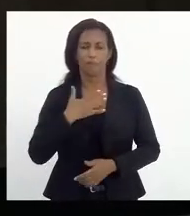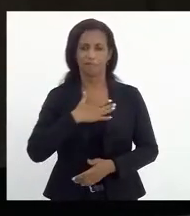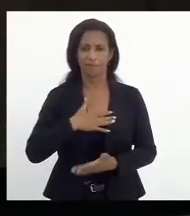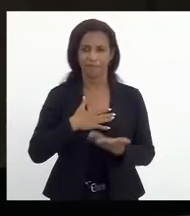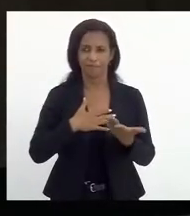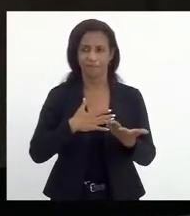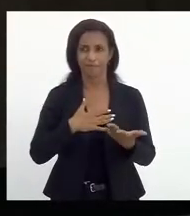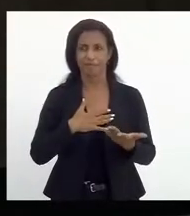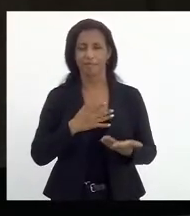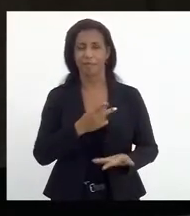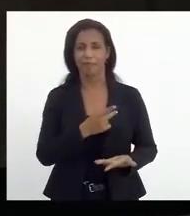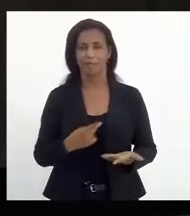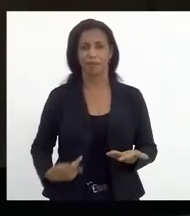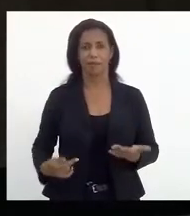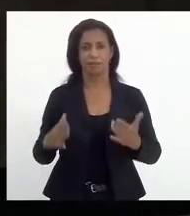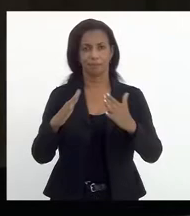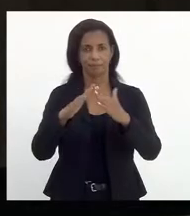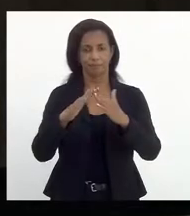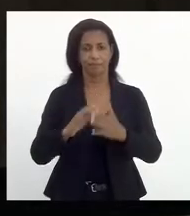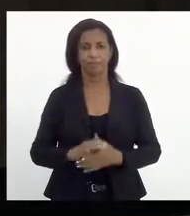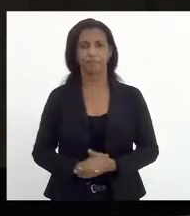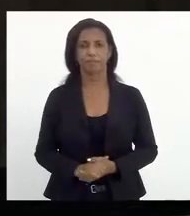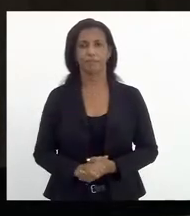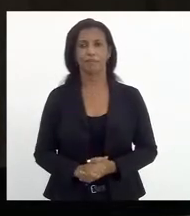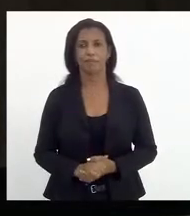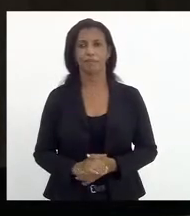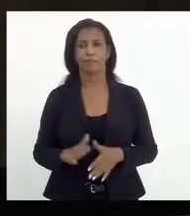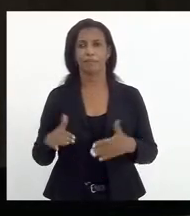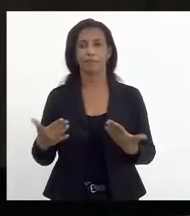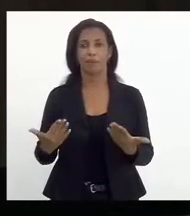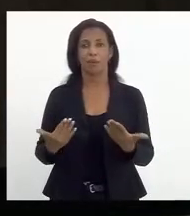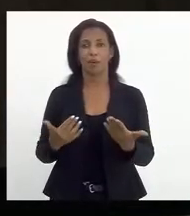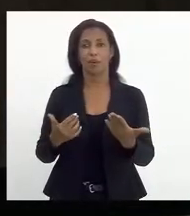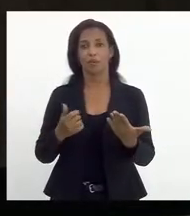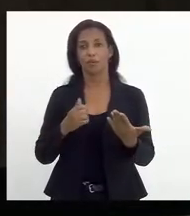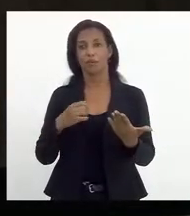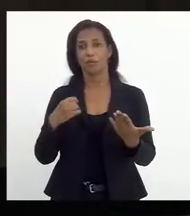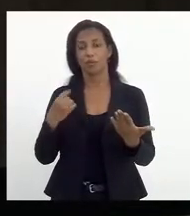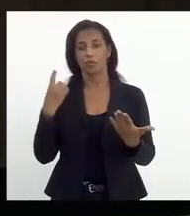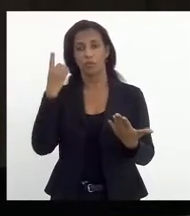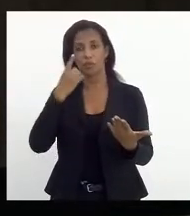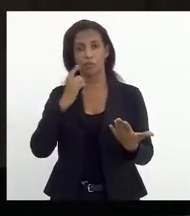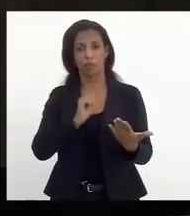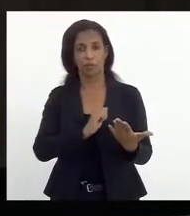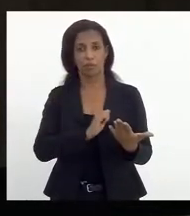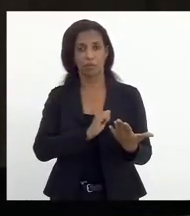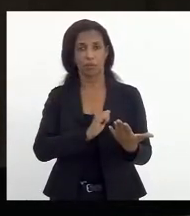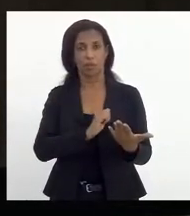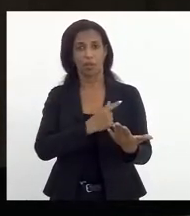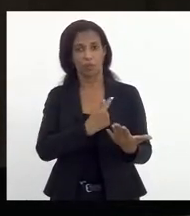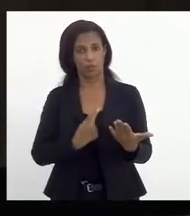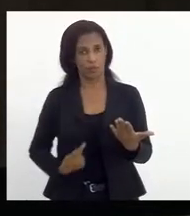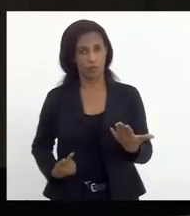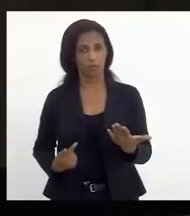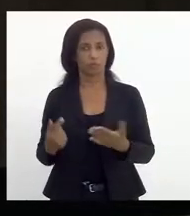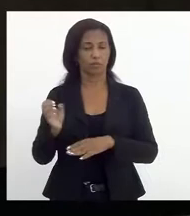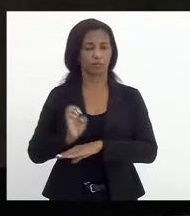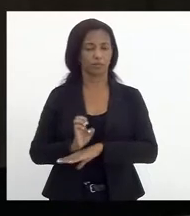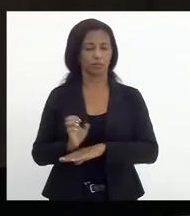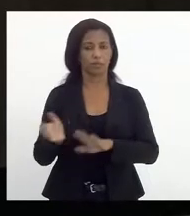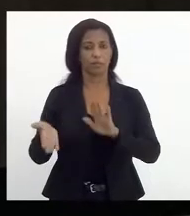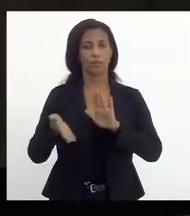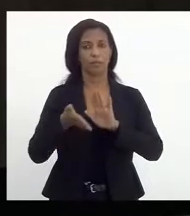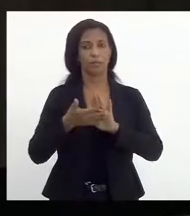e na presidência dessa casa, enquanto o nosso querido André Siciliano hoje governa interinamente o estado. O